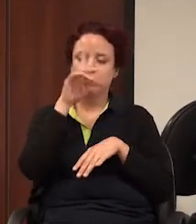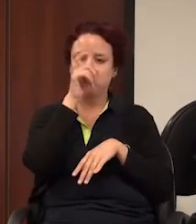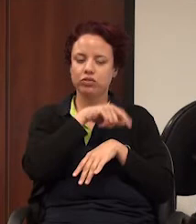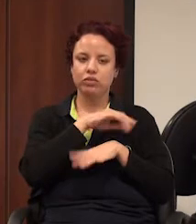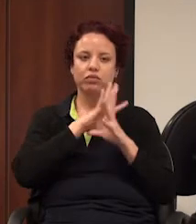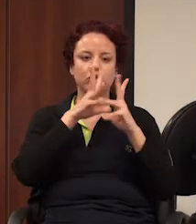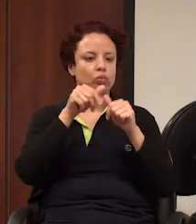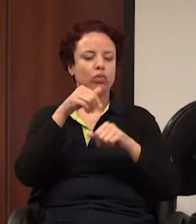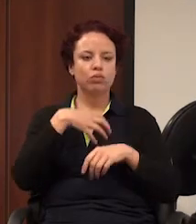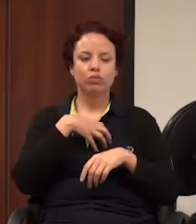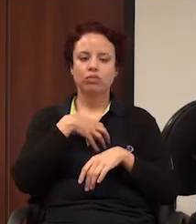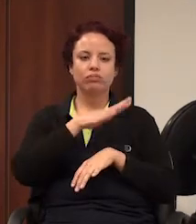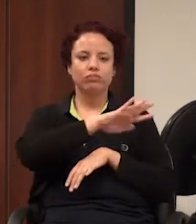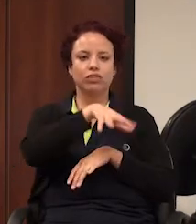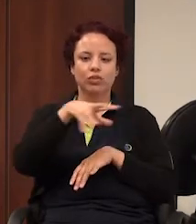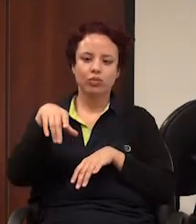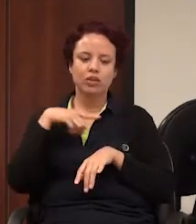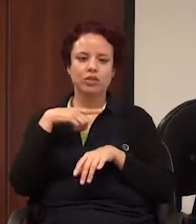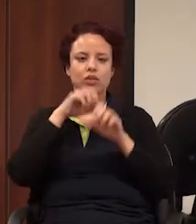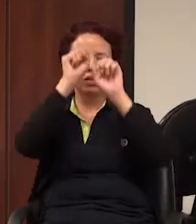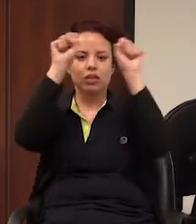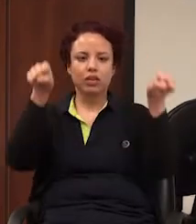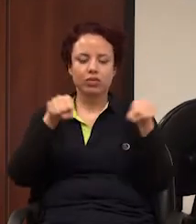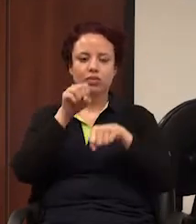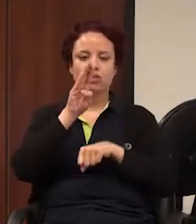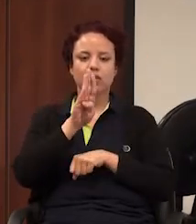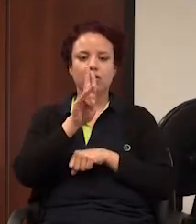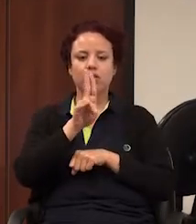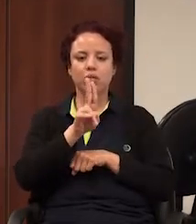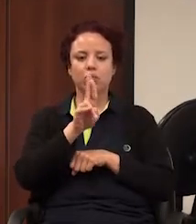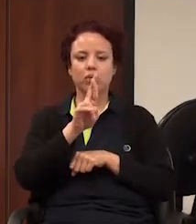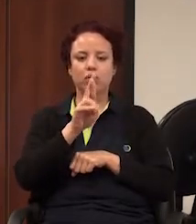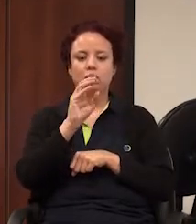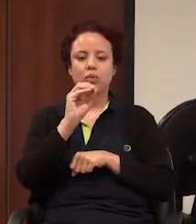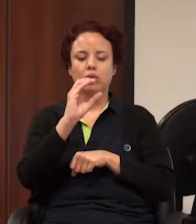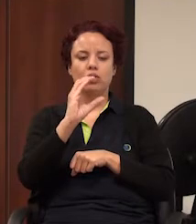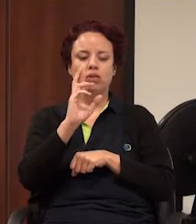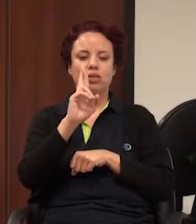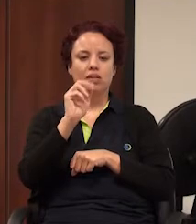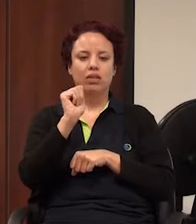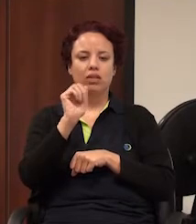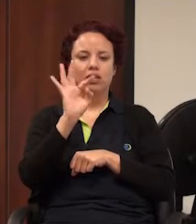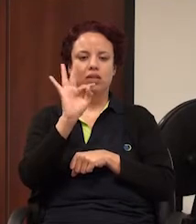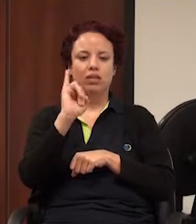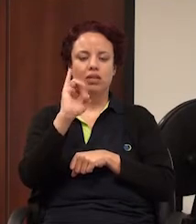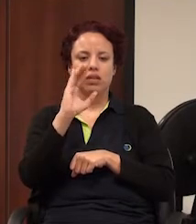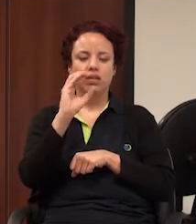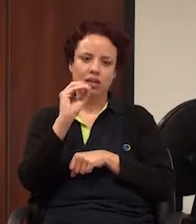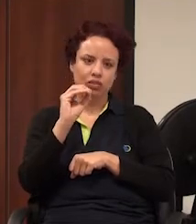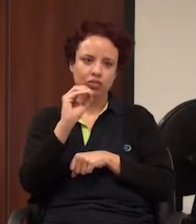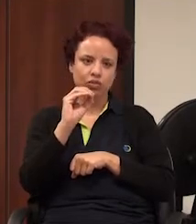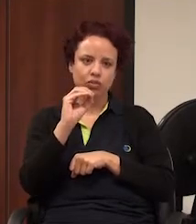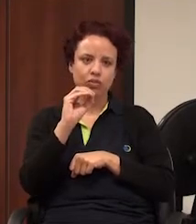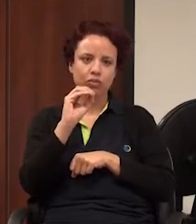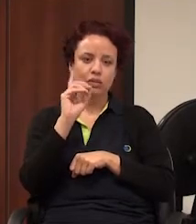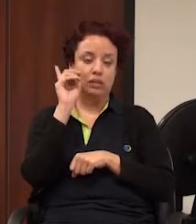as situações, né, a gente tem um sistema burocrático muito rançoso, né, não sei se isso é herança dos